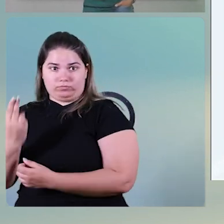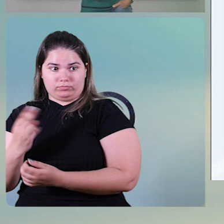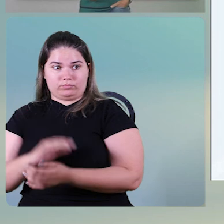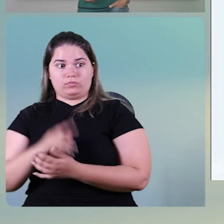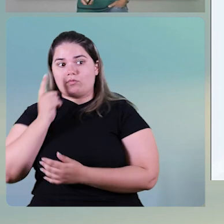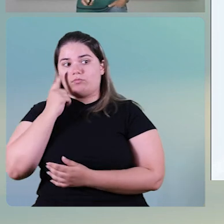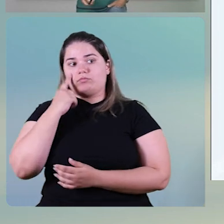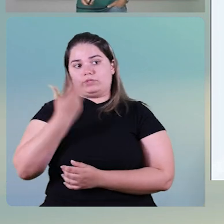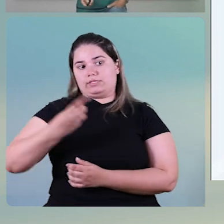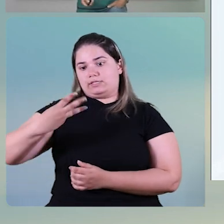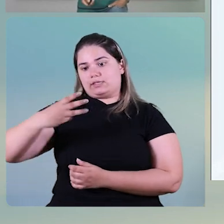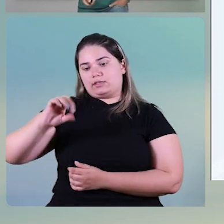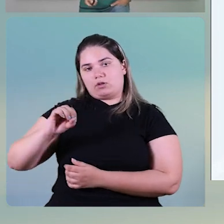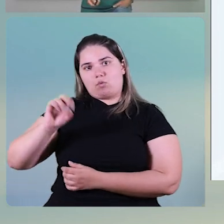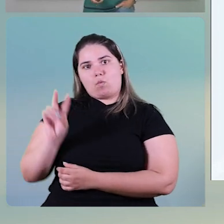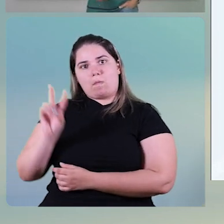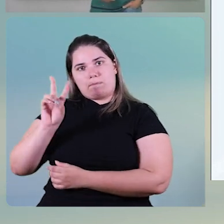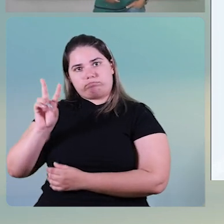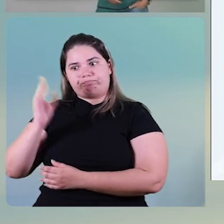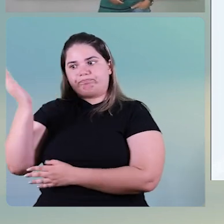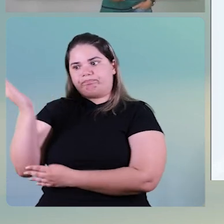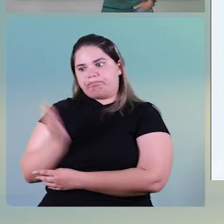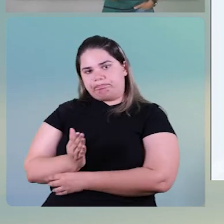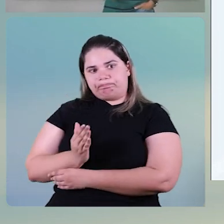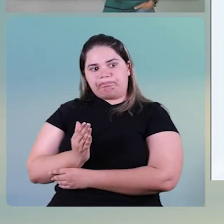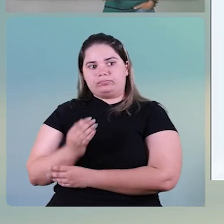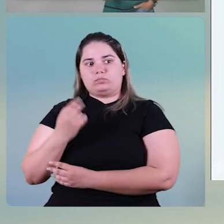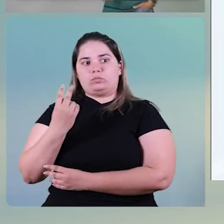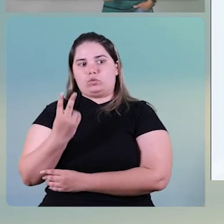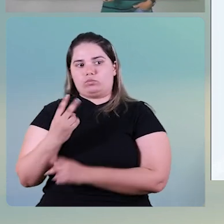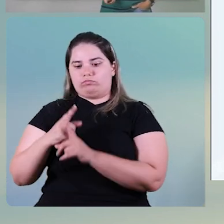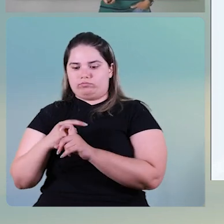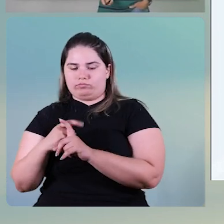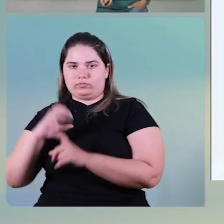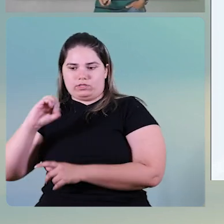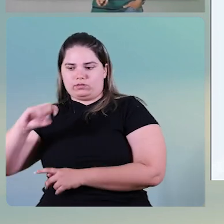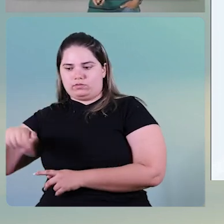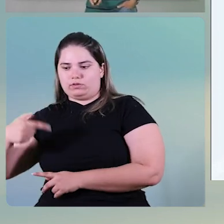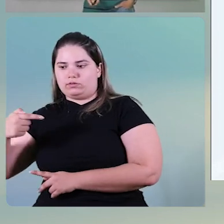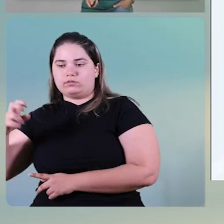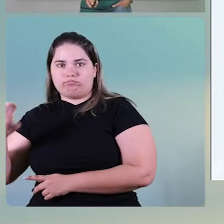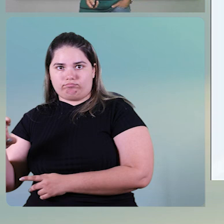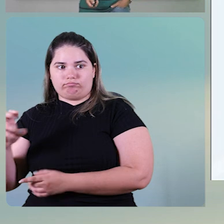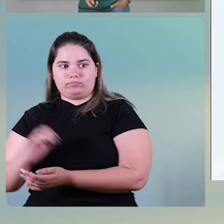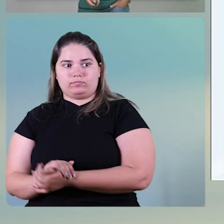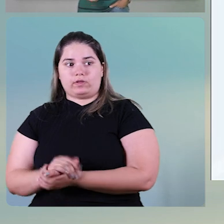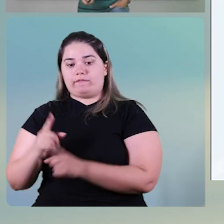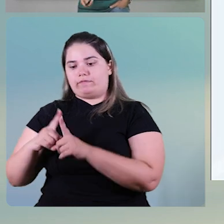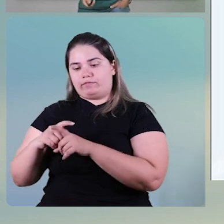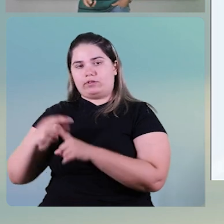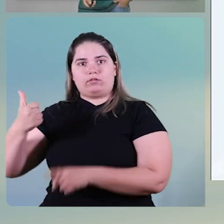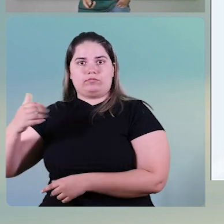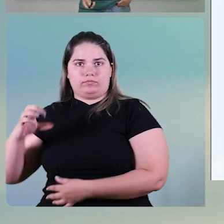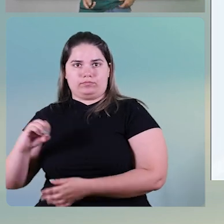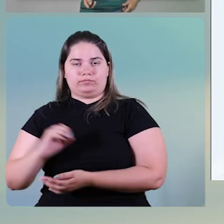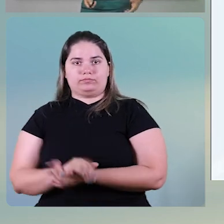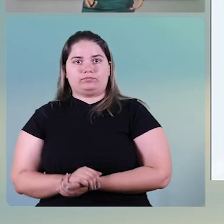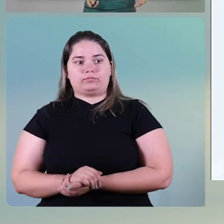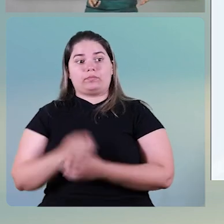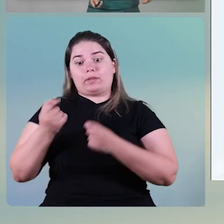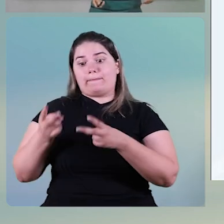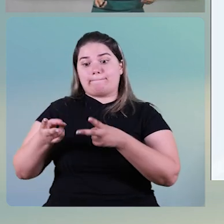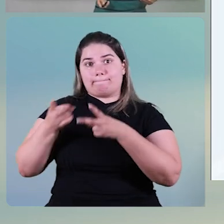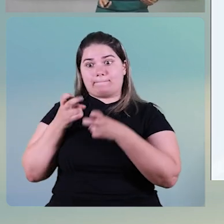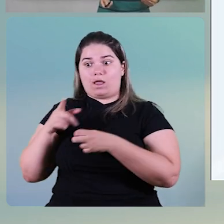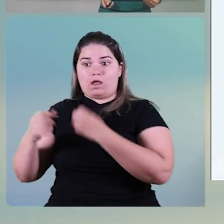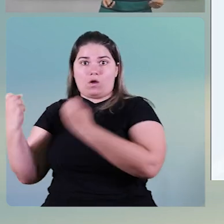ser 30 ao quadrado, dividido por 2 vezes 0,75, né, que é o coeficiente de atrito cinético, vezes a gravidade, que é 10. Veja que